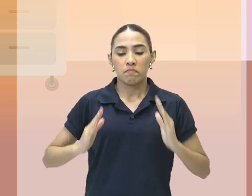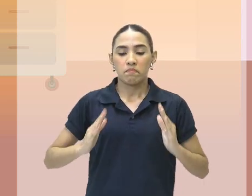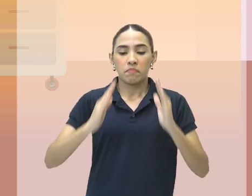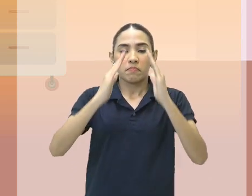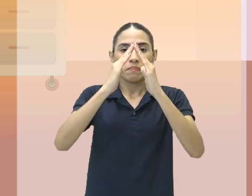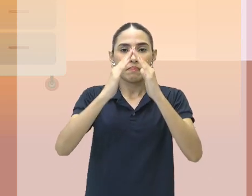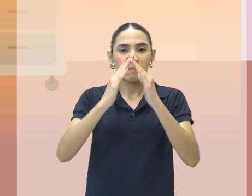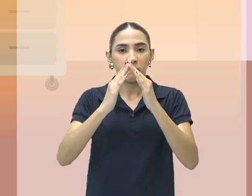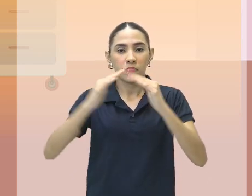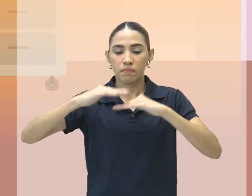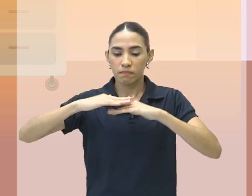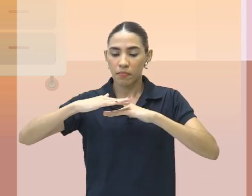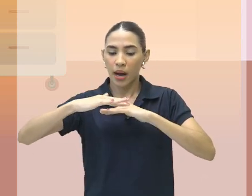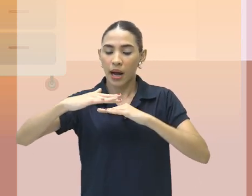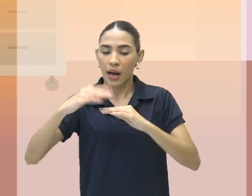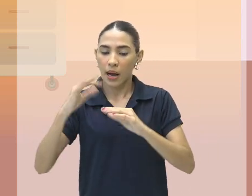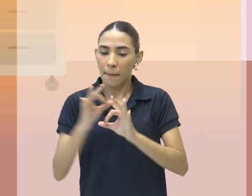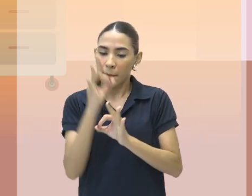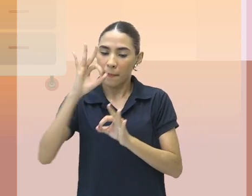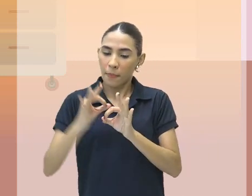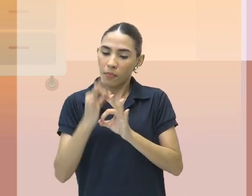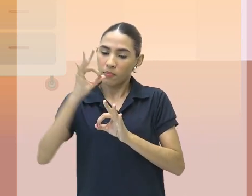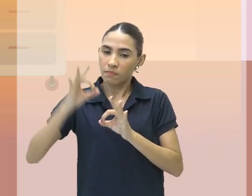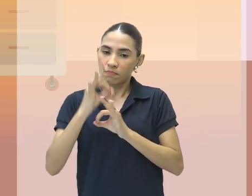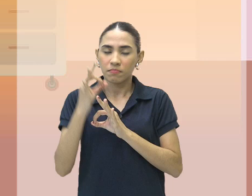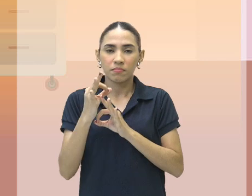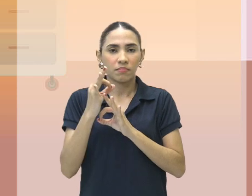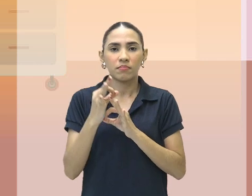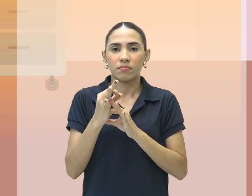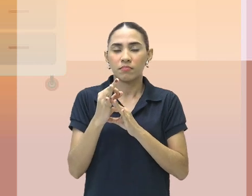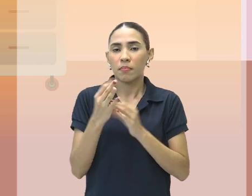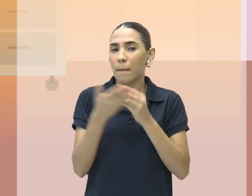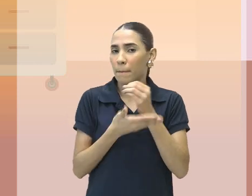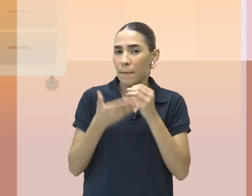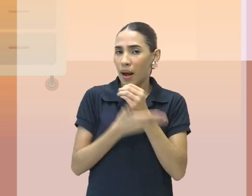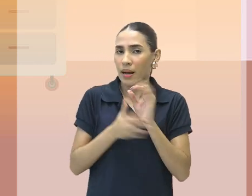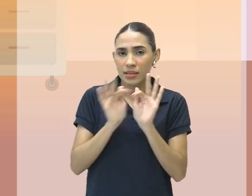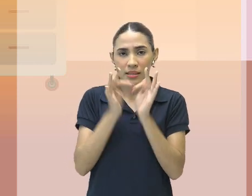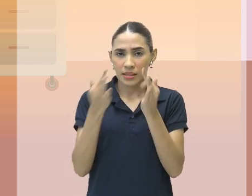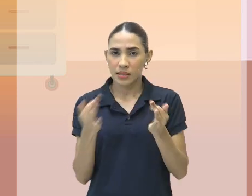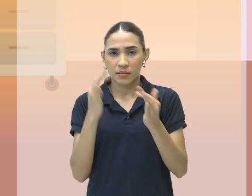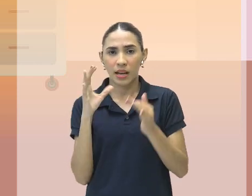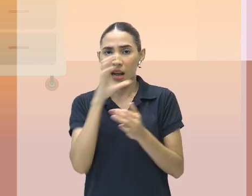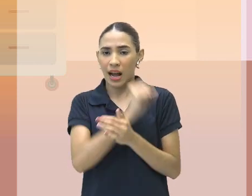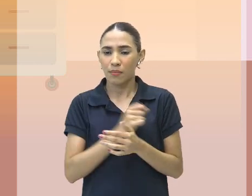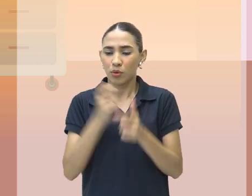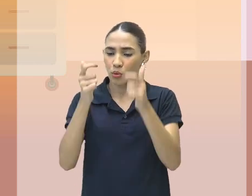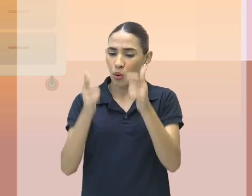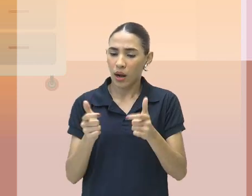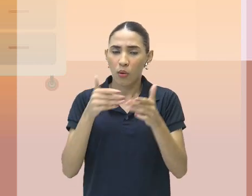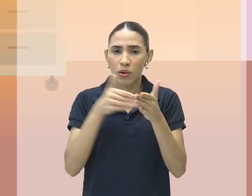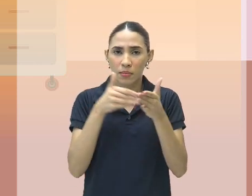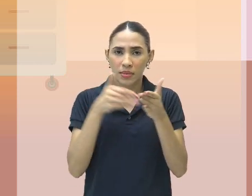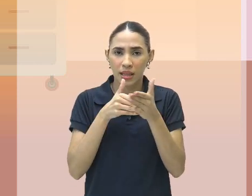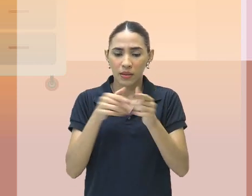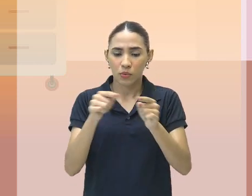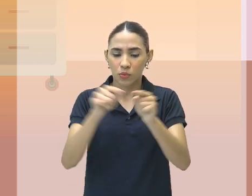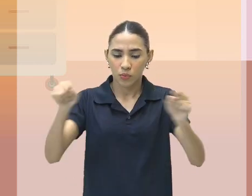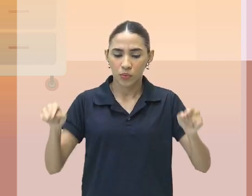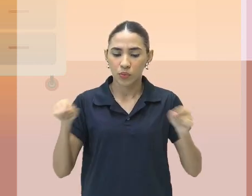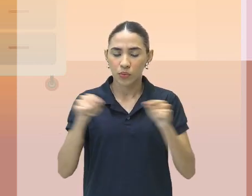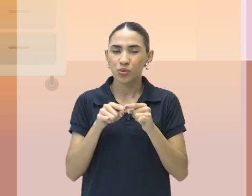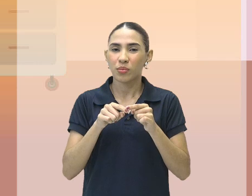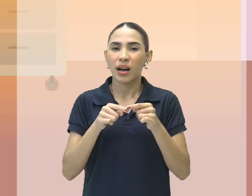casa onde ela tecia, né? Coisas breves, coisas simples, coisas rápidas. O cenário é muito limitado, o espaço